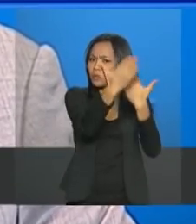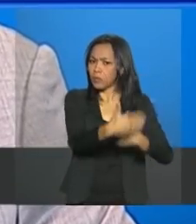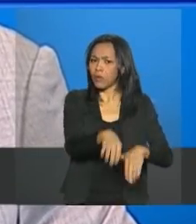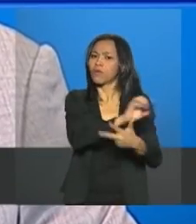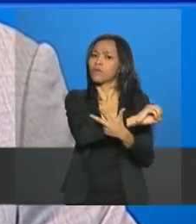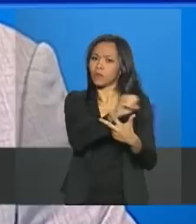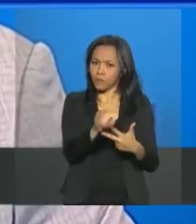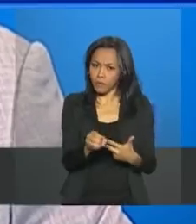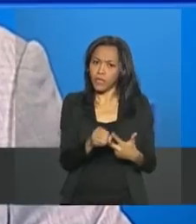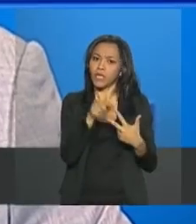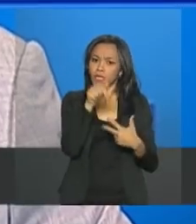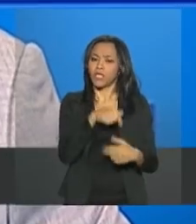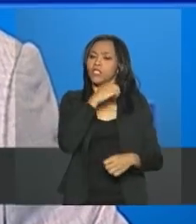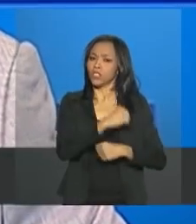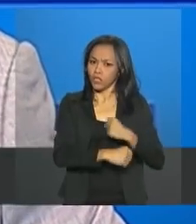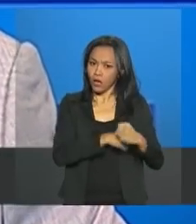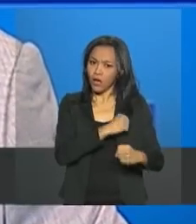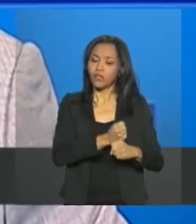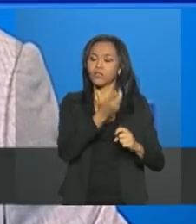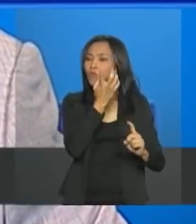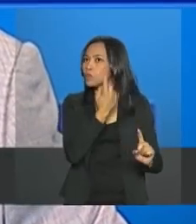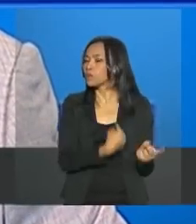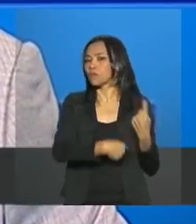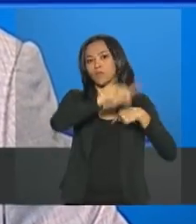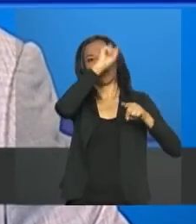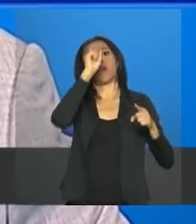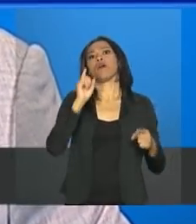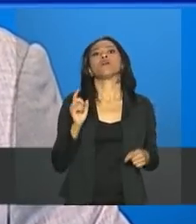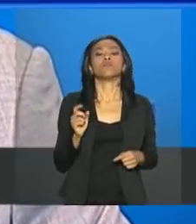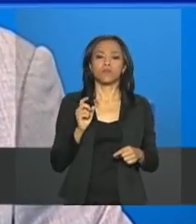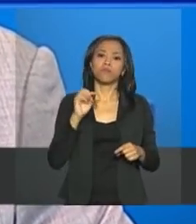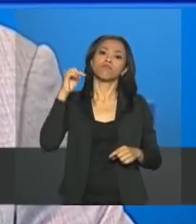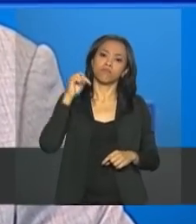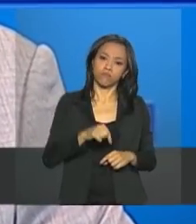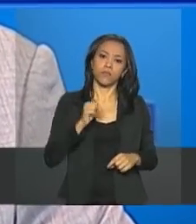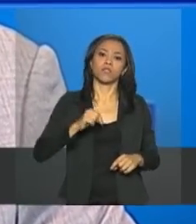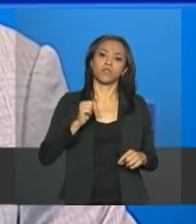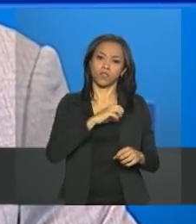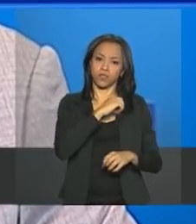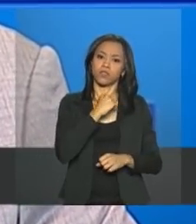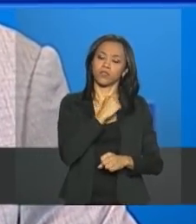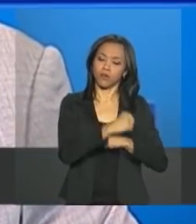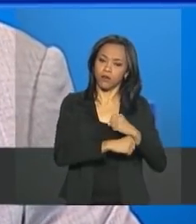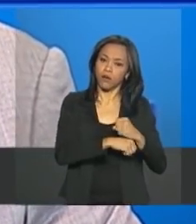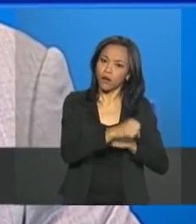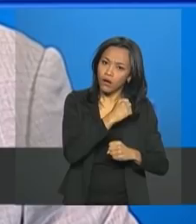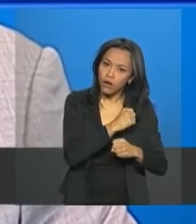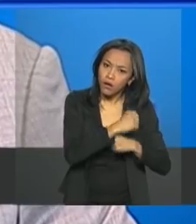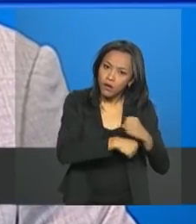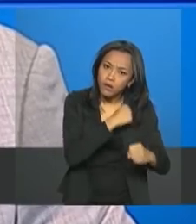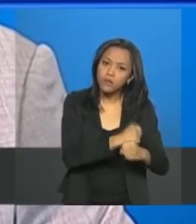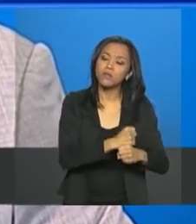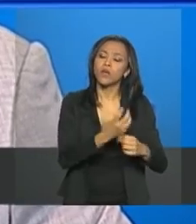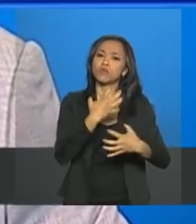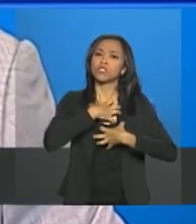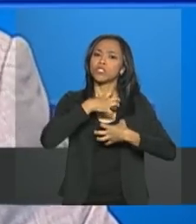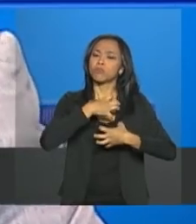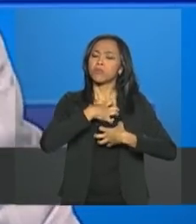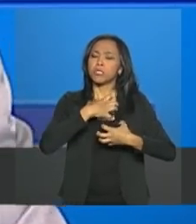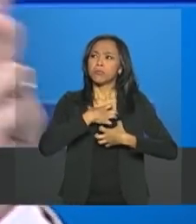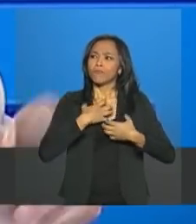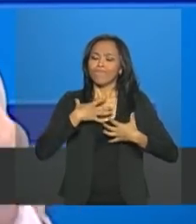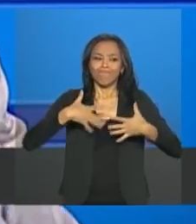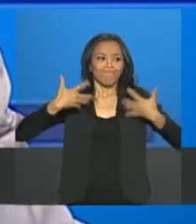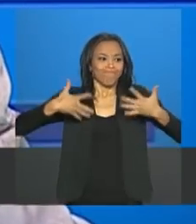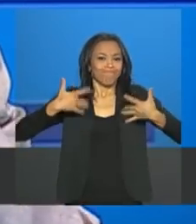deste ano que é um grande sucesso é um absoluto sucesso para todos nós acho que esse é o sentimento de toda a equipe das